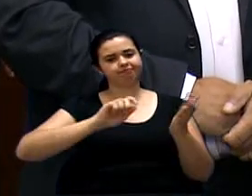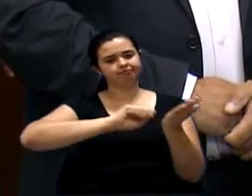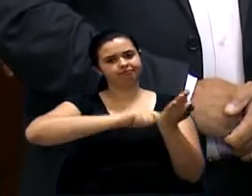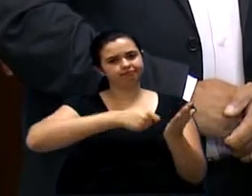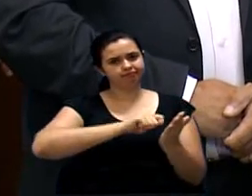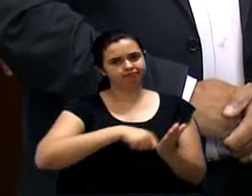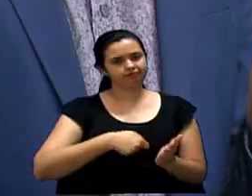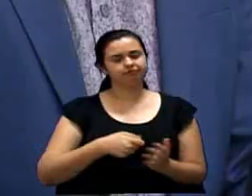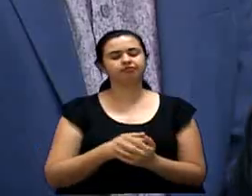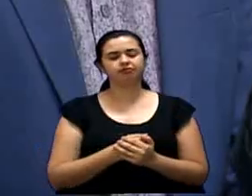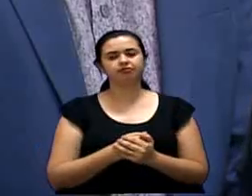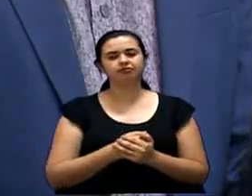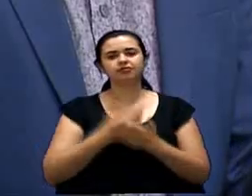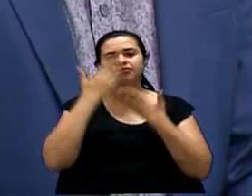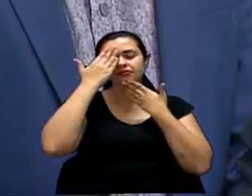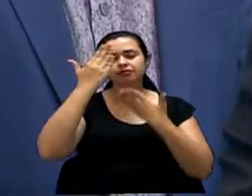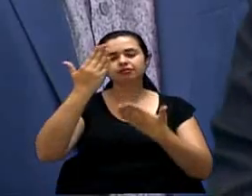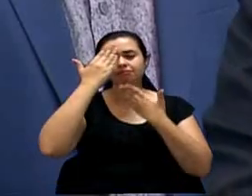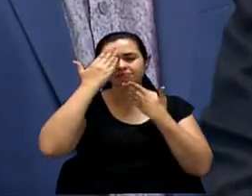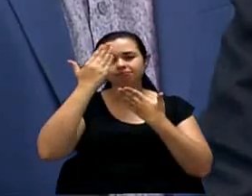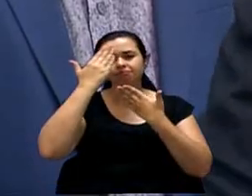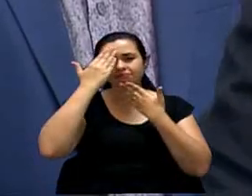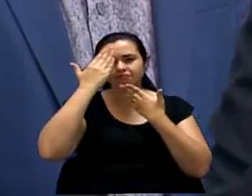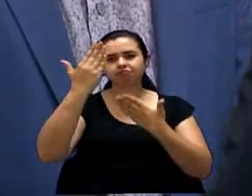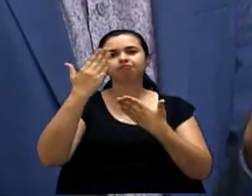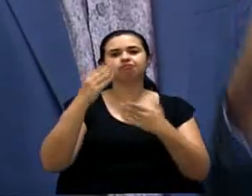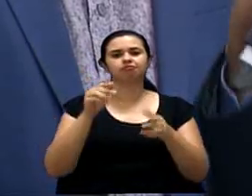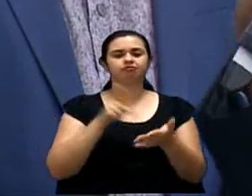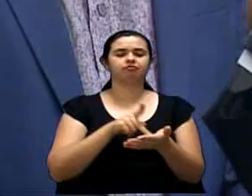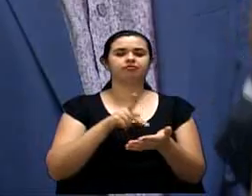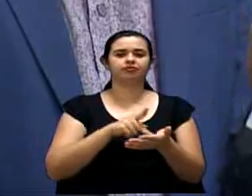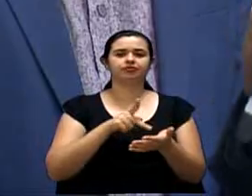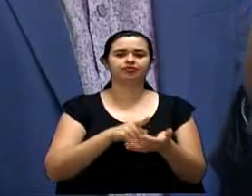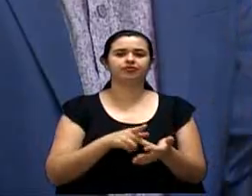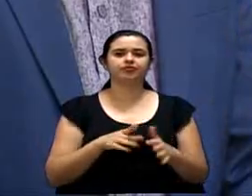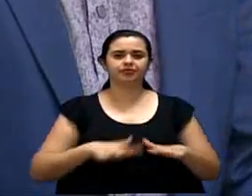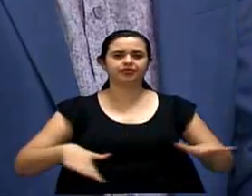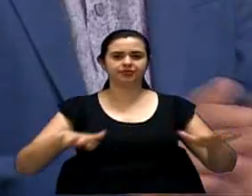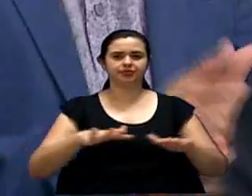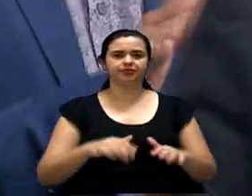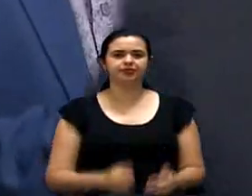coração, do fundo do meu coração, as palavras de muito obrigado a todos.